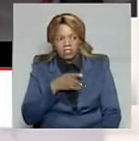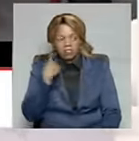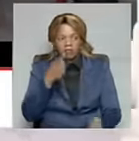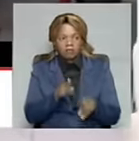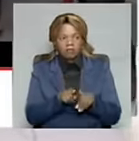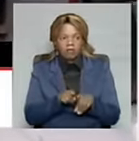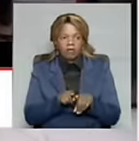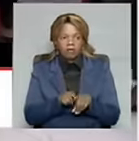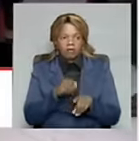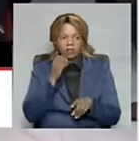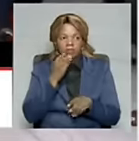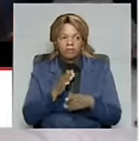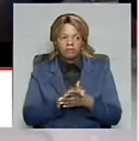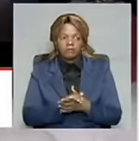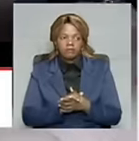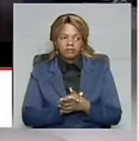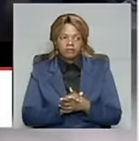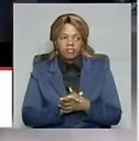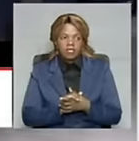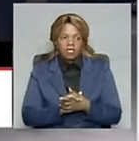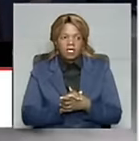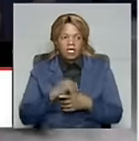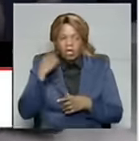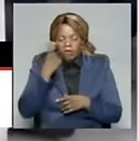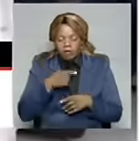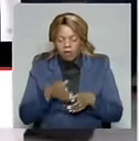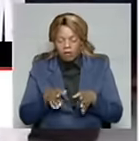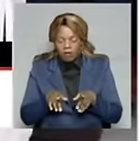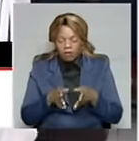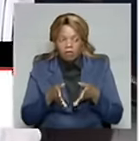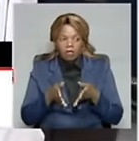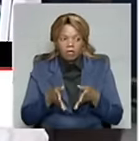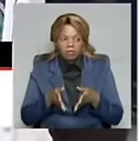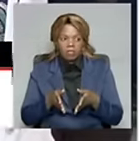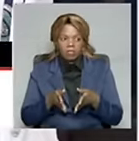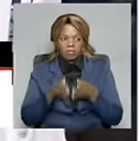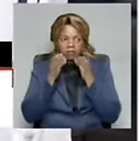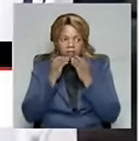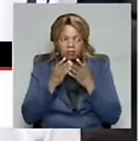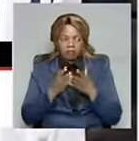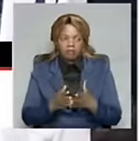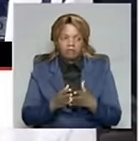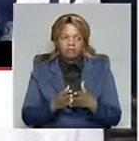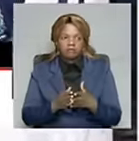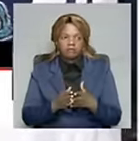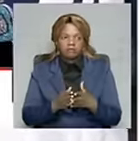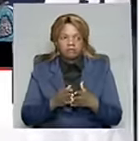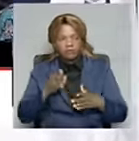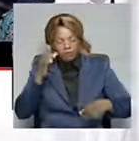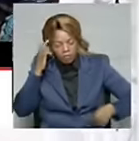é um irmão que praticamente nos últimos dias, ele é enfermo,